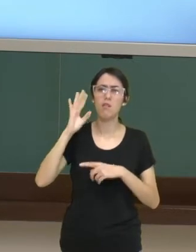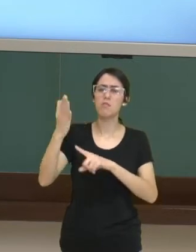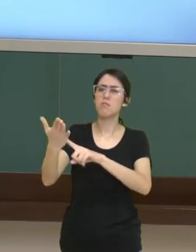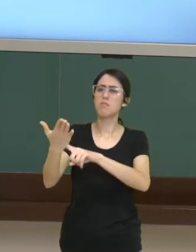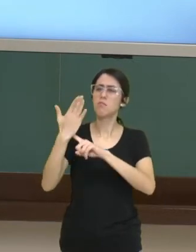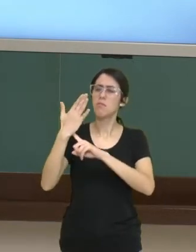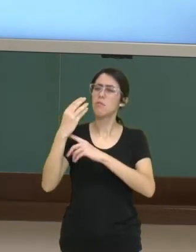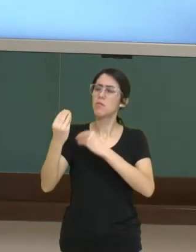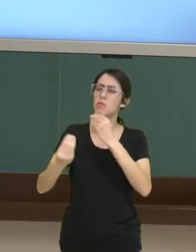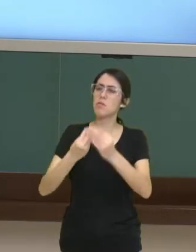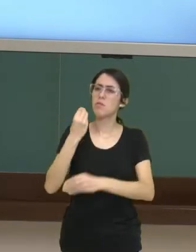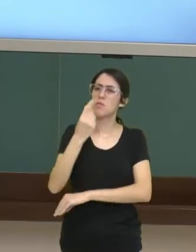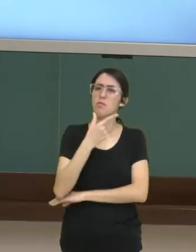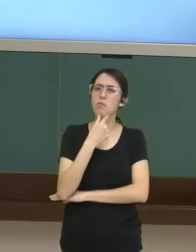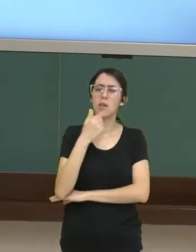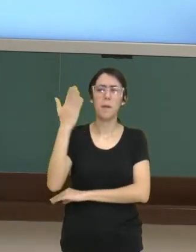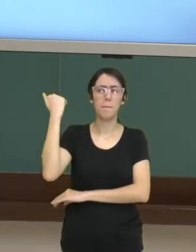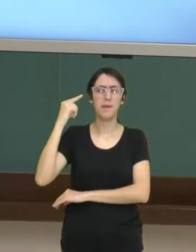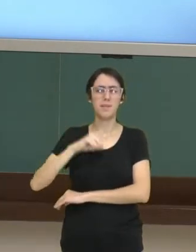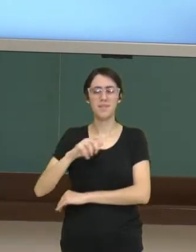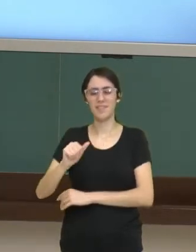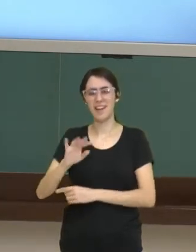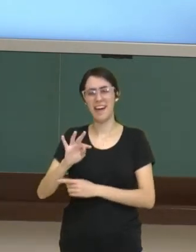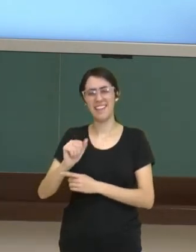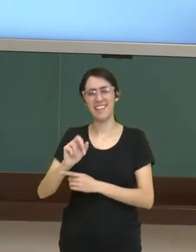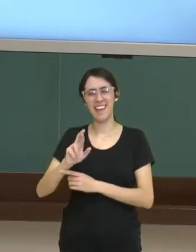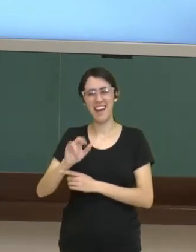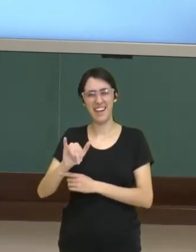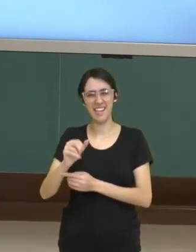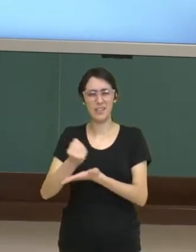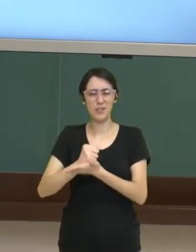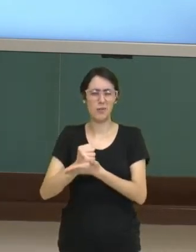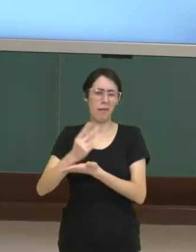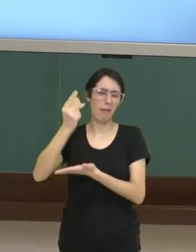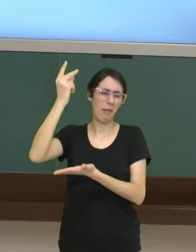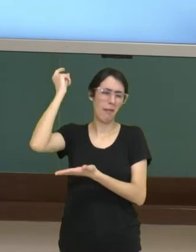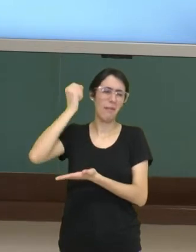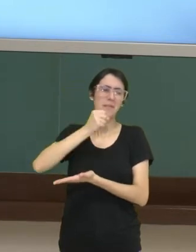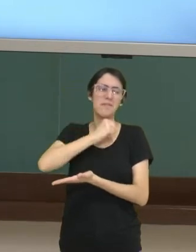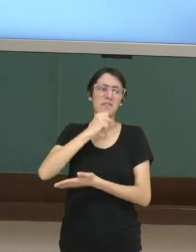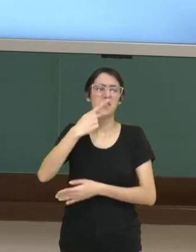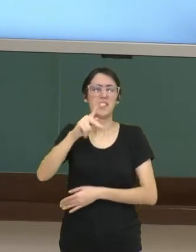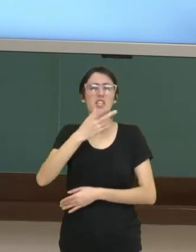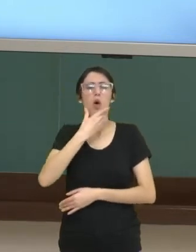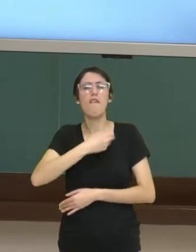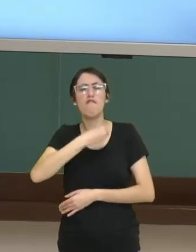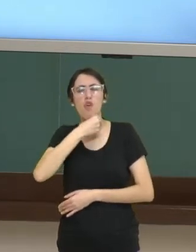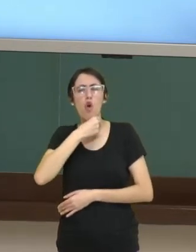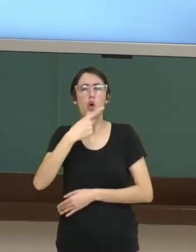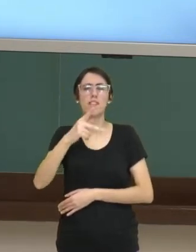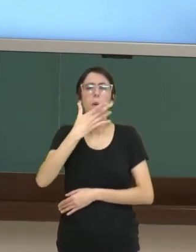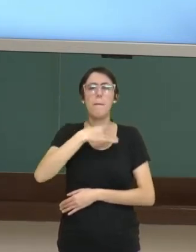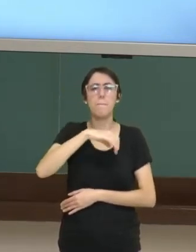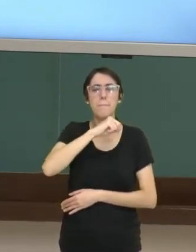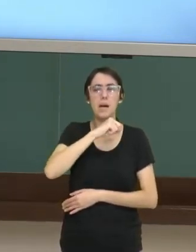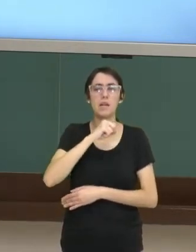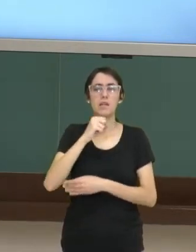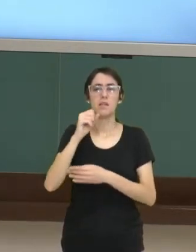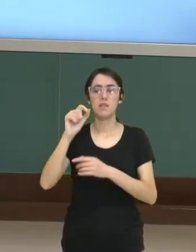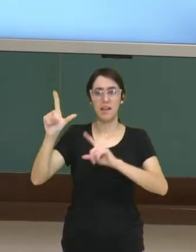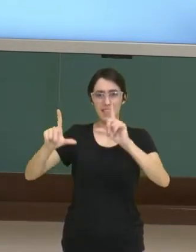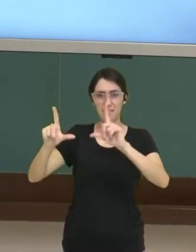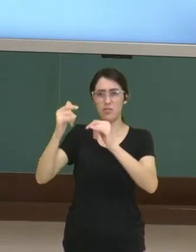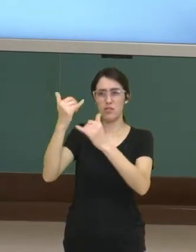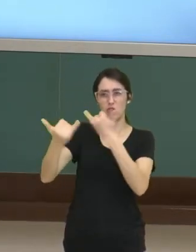um tempo lá, do Atari, né? Do tempo do avô, do pai de vocês, que tinha uns joguinhos que não tinham uma qualidade muito